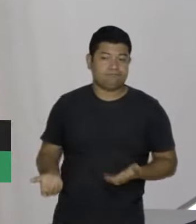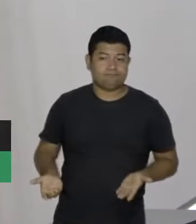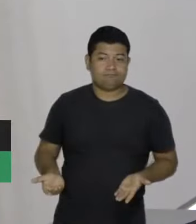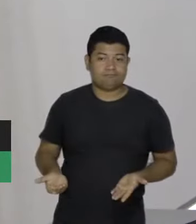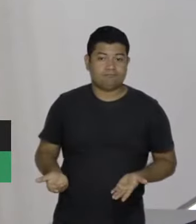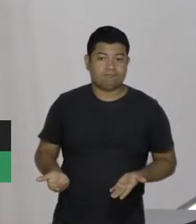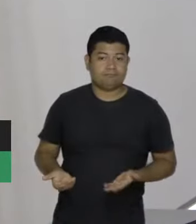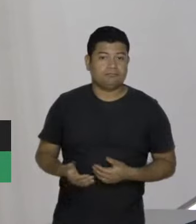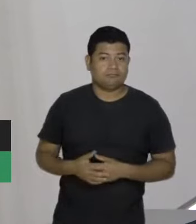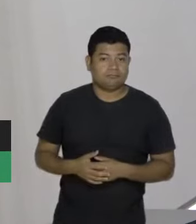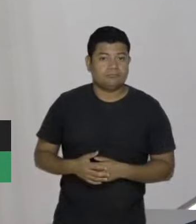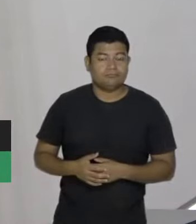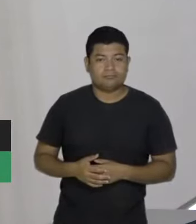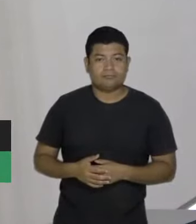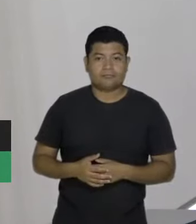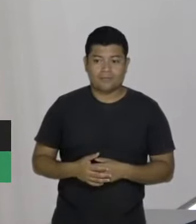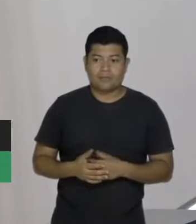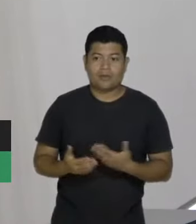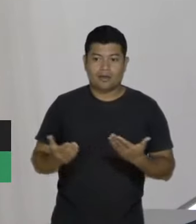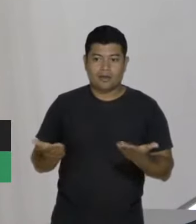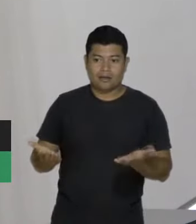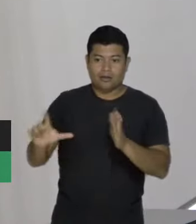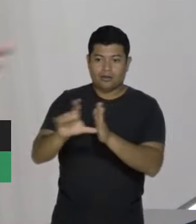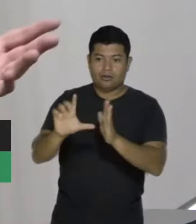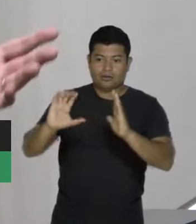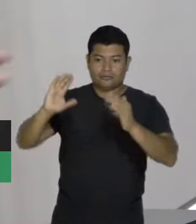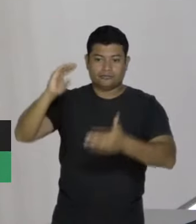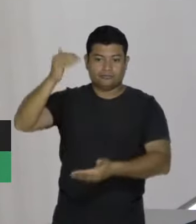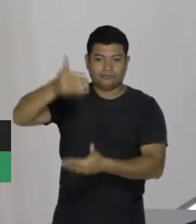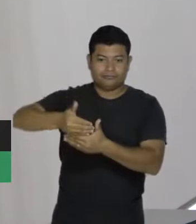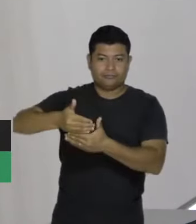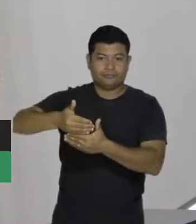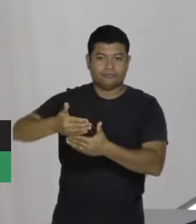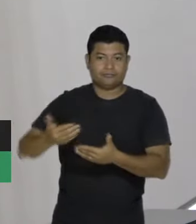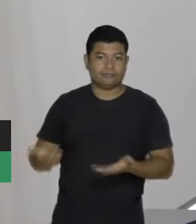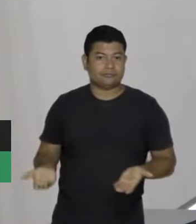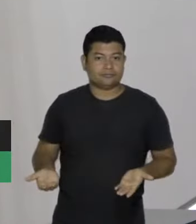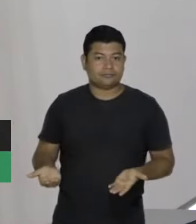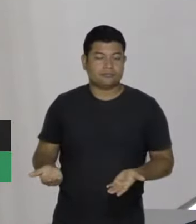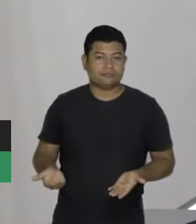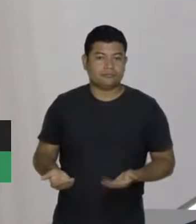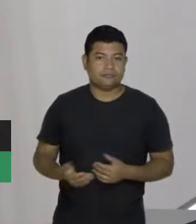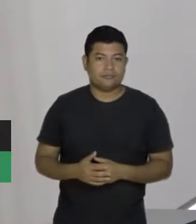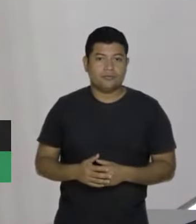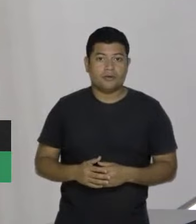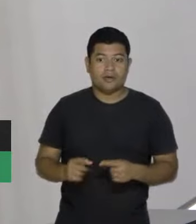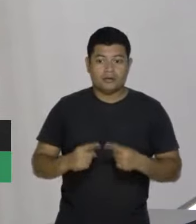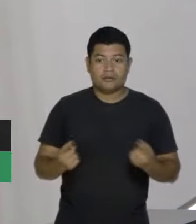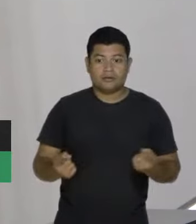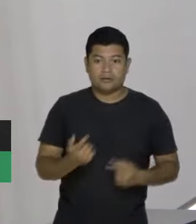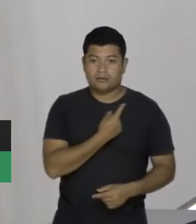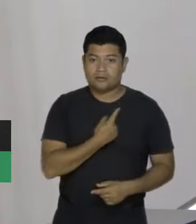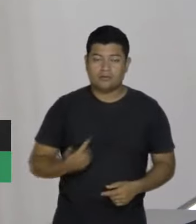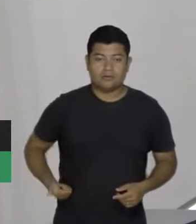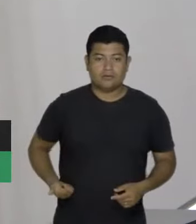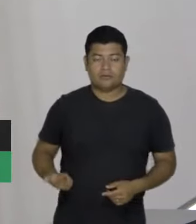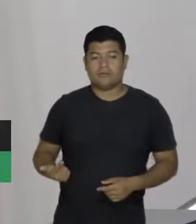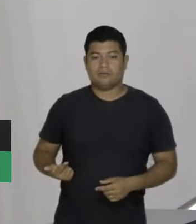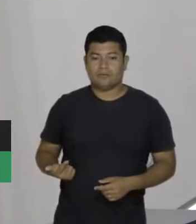seu estabelecimento fechado. Então, o governo Jorginho vem com muitas